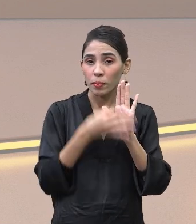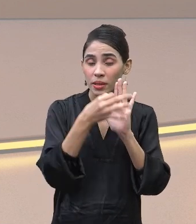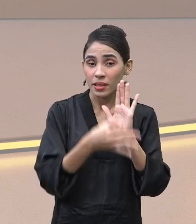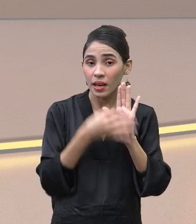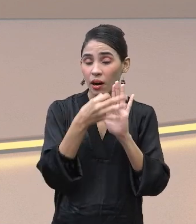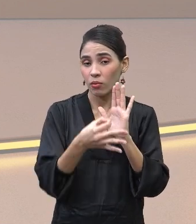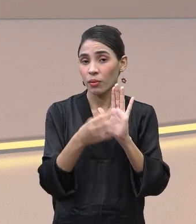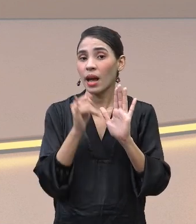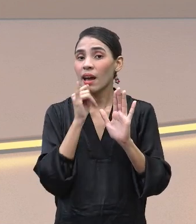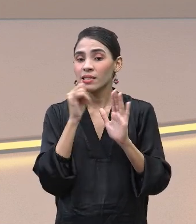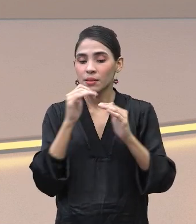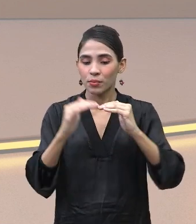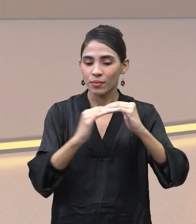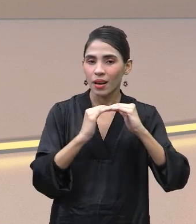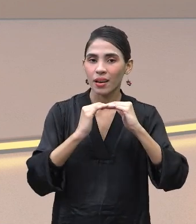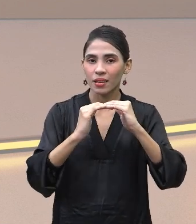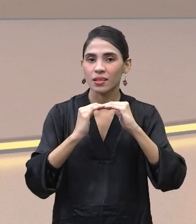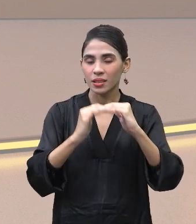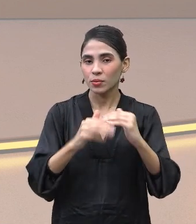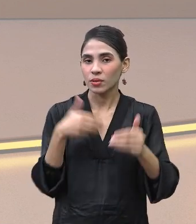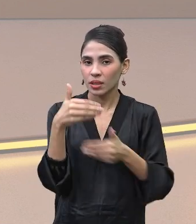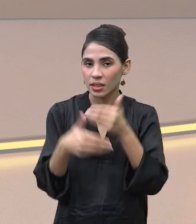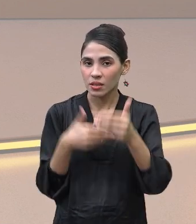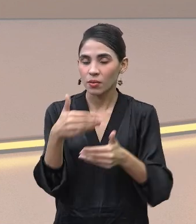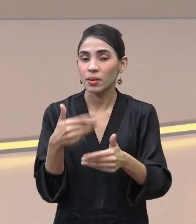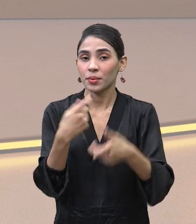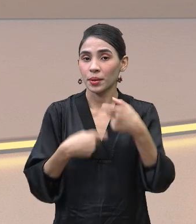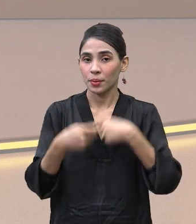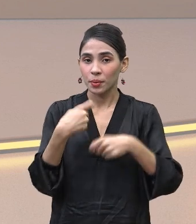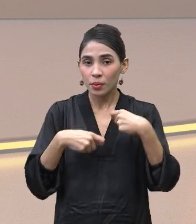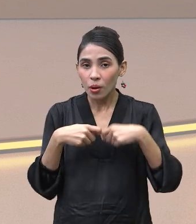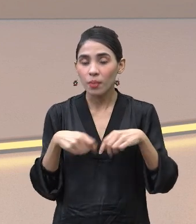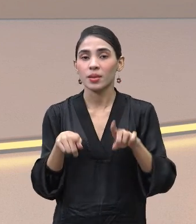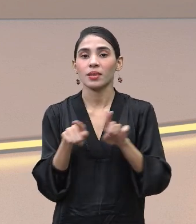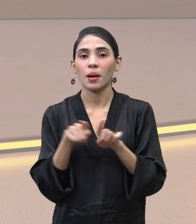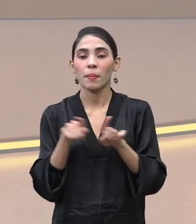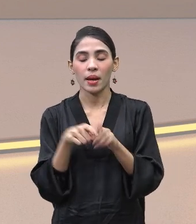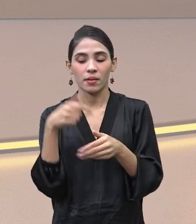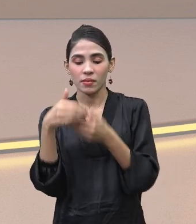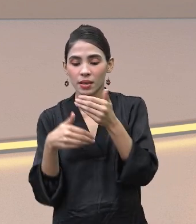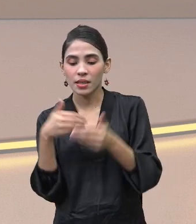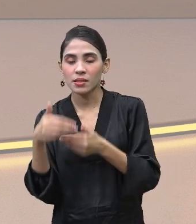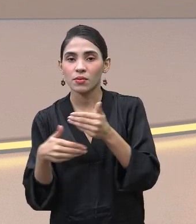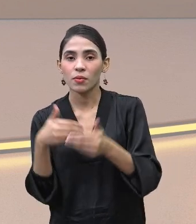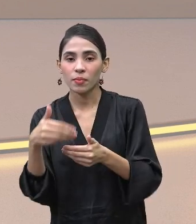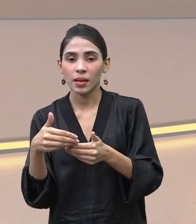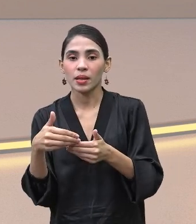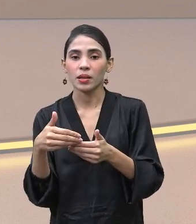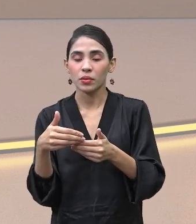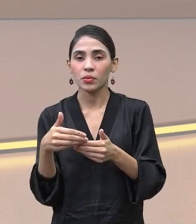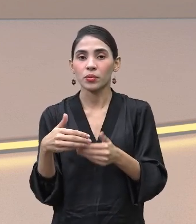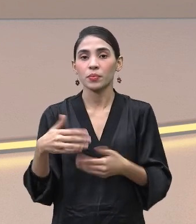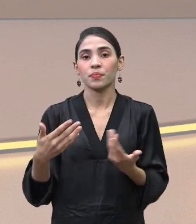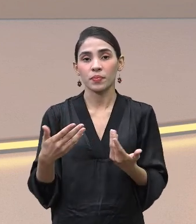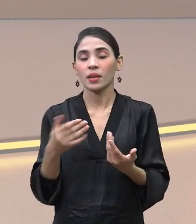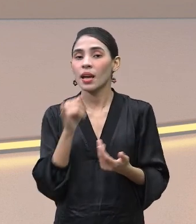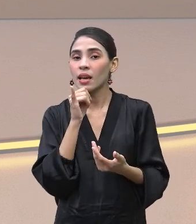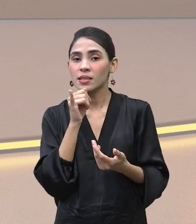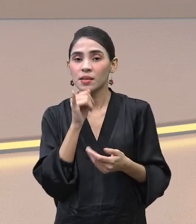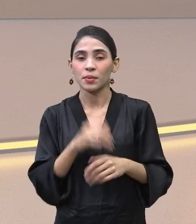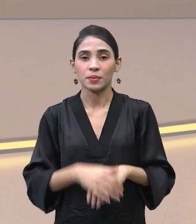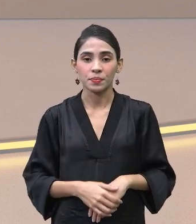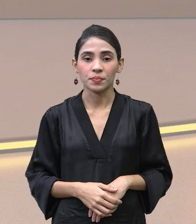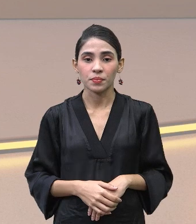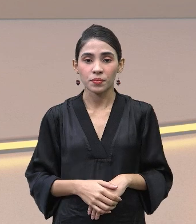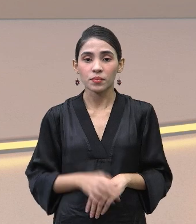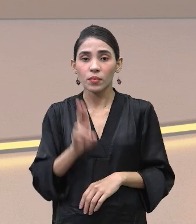sobre esse equilíbrio do desenvolvimento econômico com o desenvolvimento do meio, com a questão